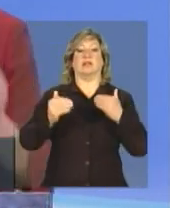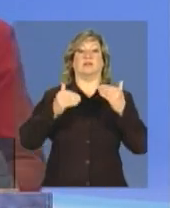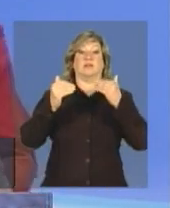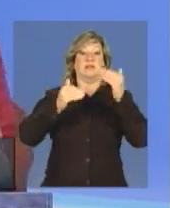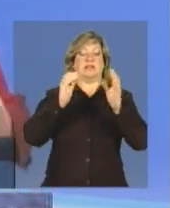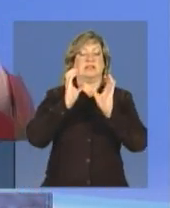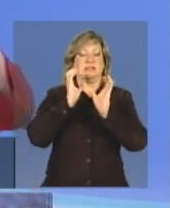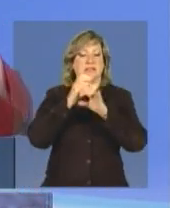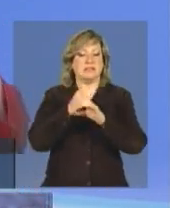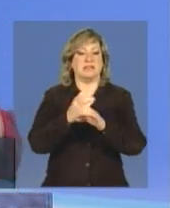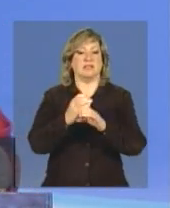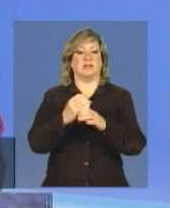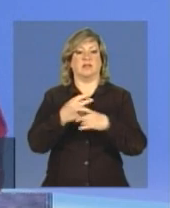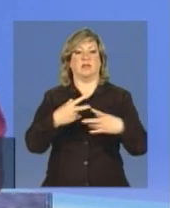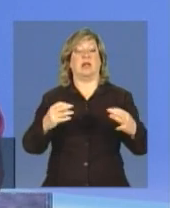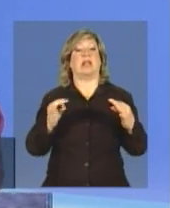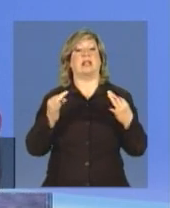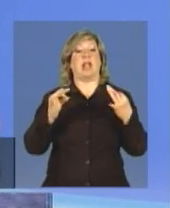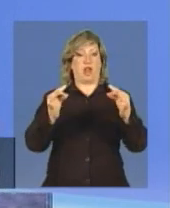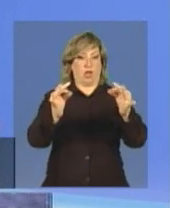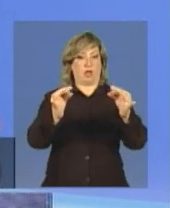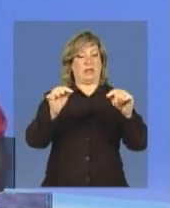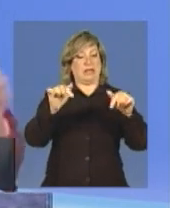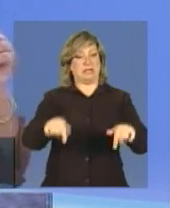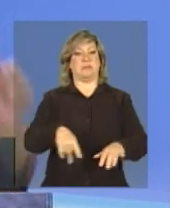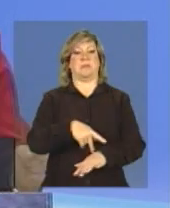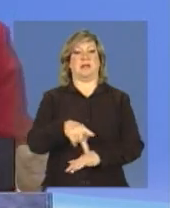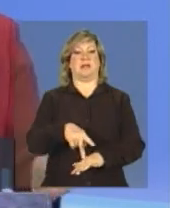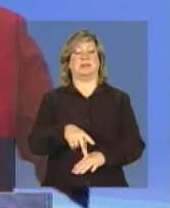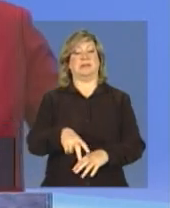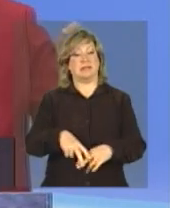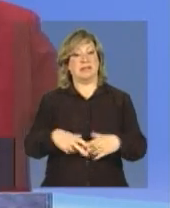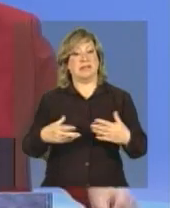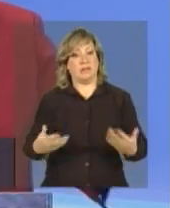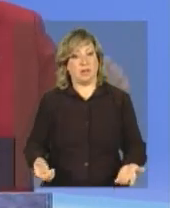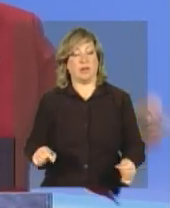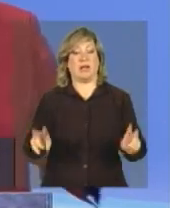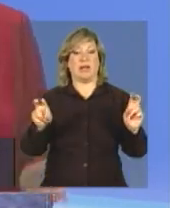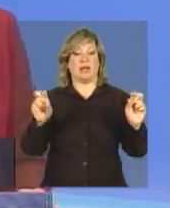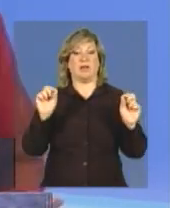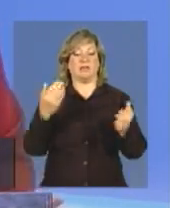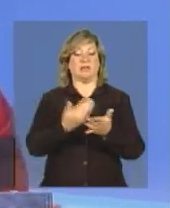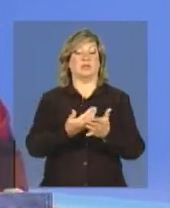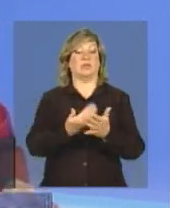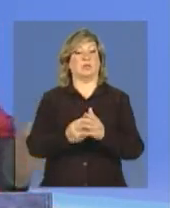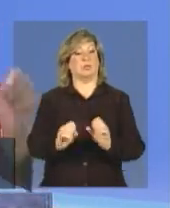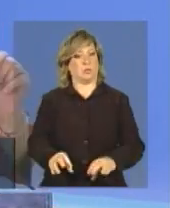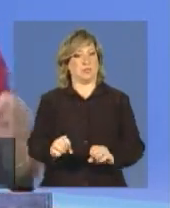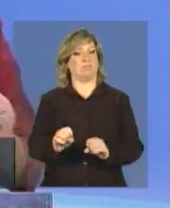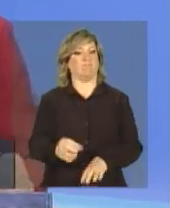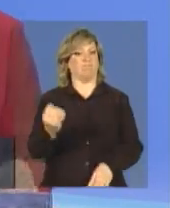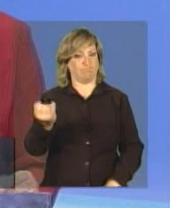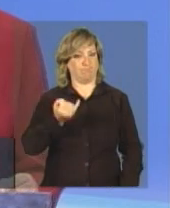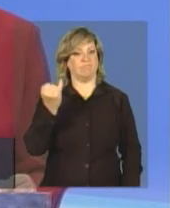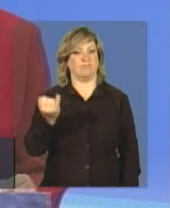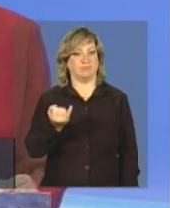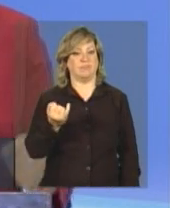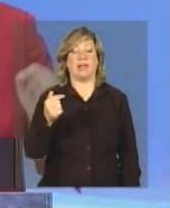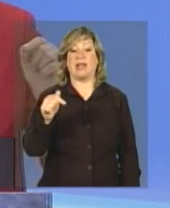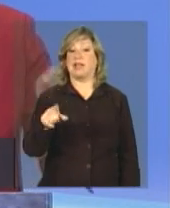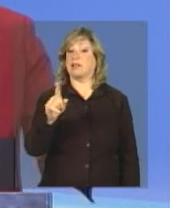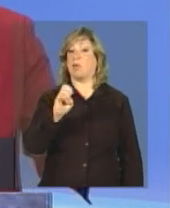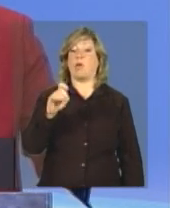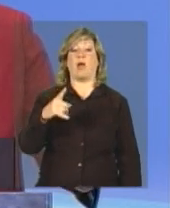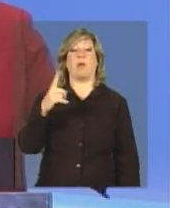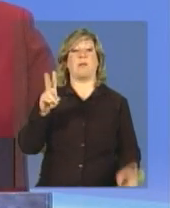desenvolvimento científico e tecnológico desse país e, portanto, a questão da educação. E não é uma questão